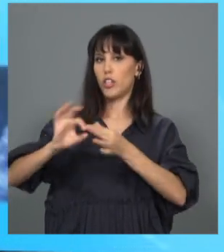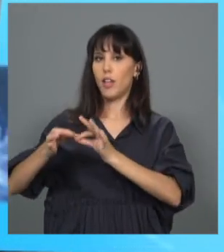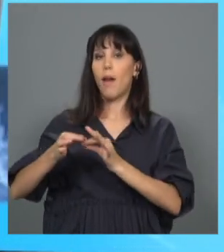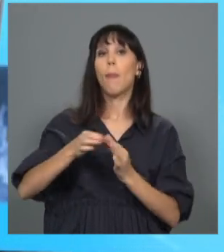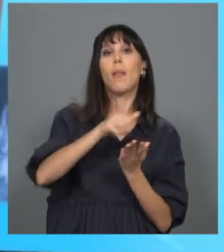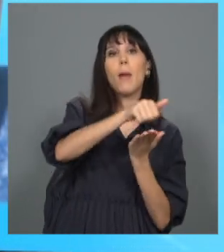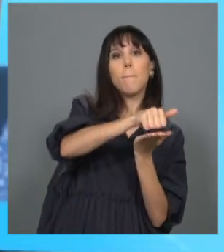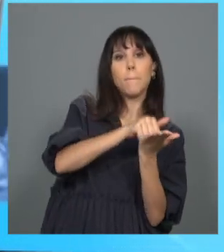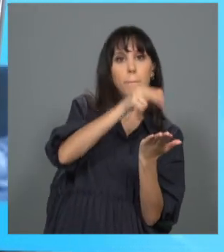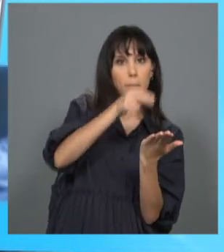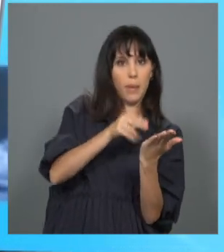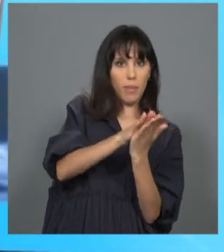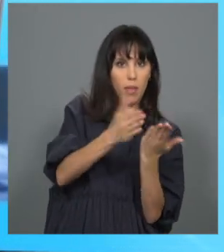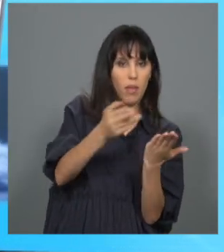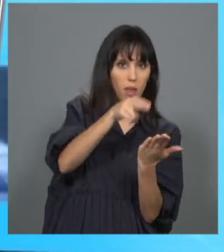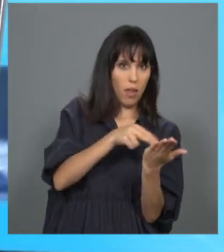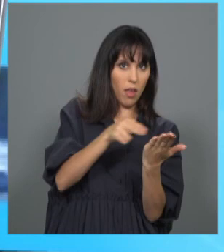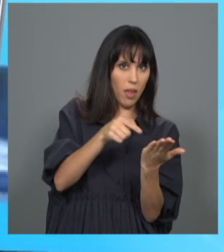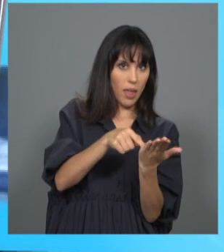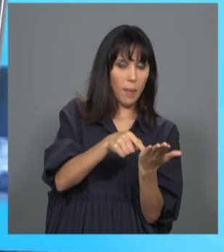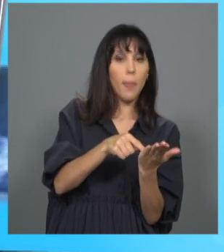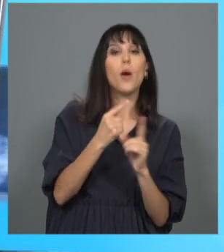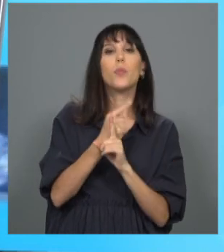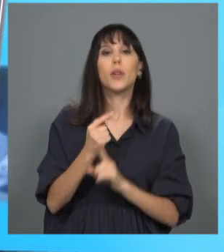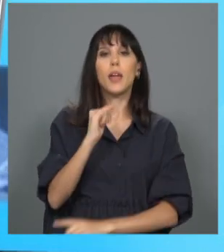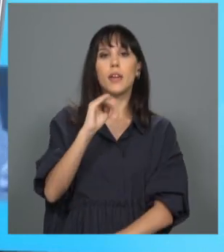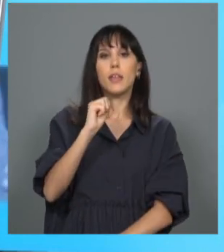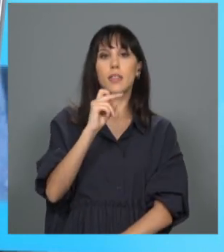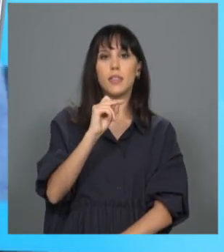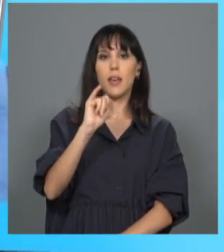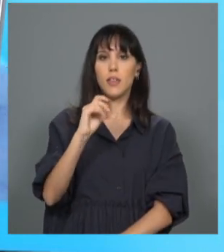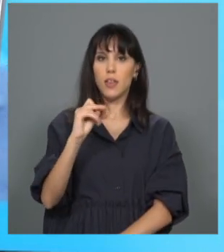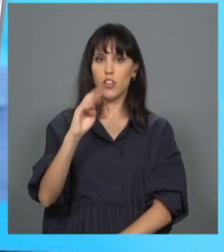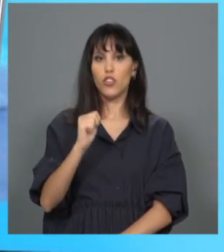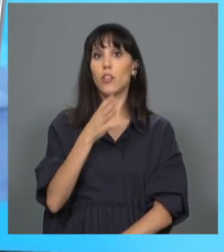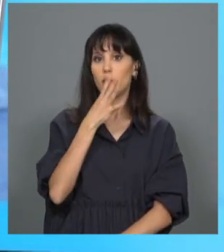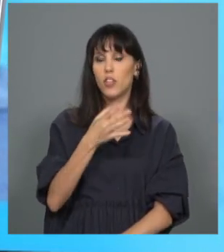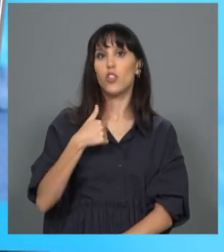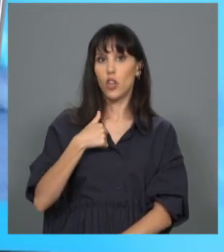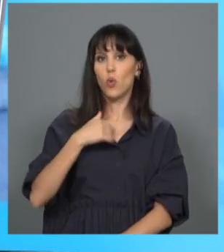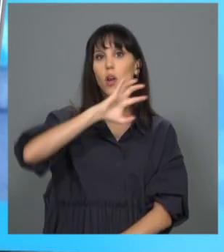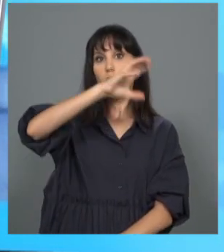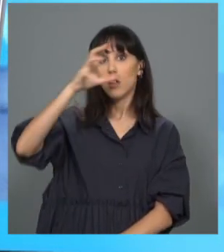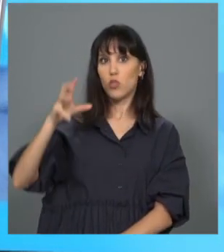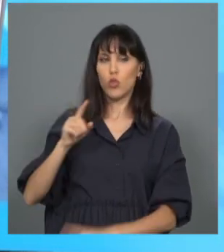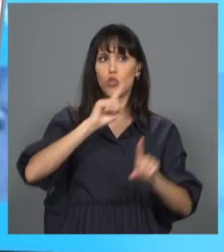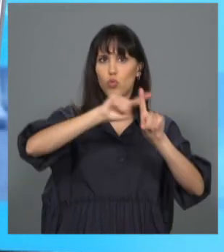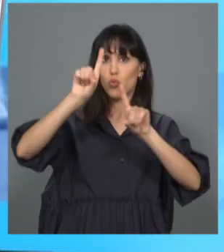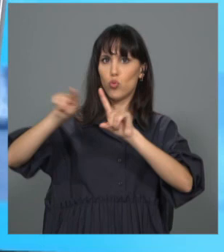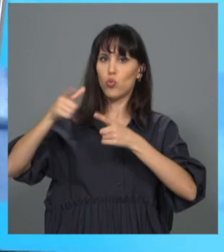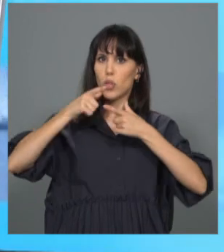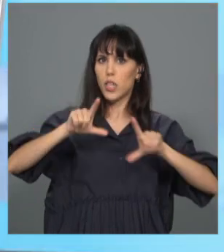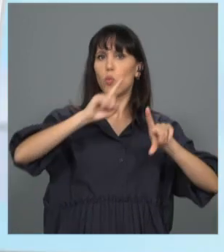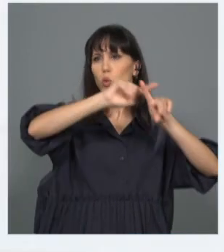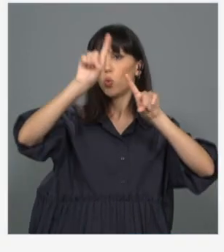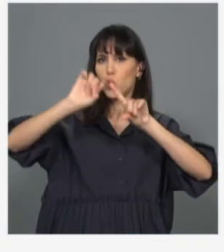Evangelho. Onde Isaías diz: eu virei reunir todas as nações e todas as